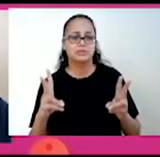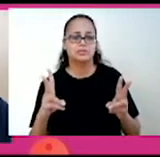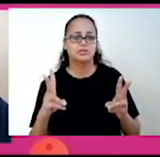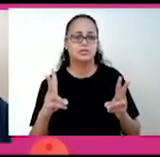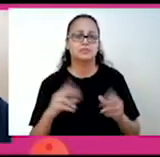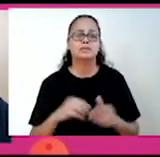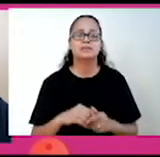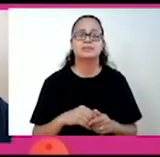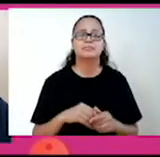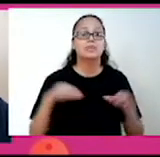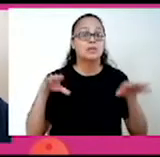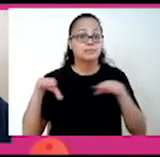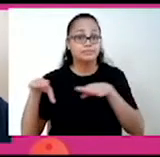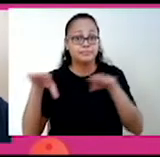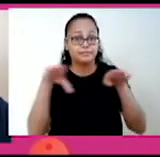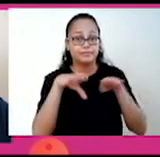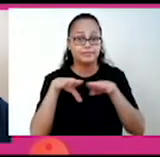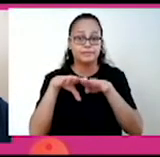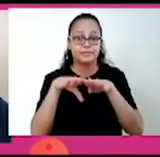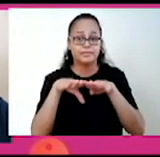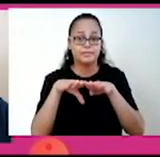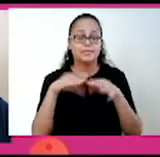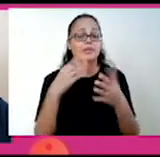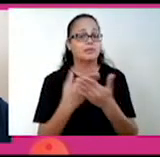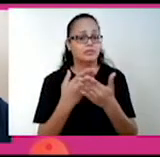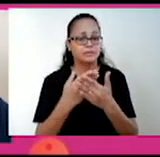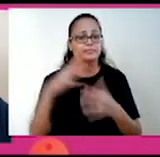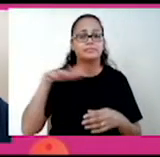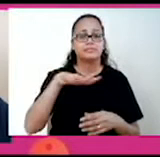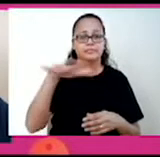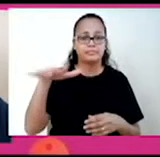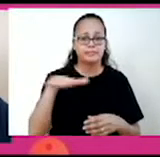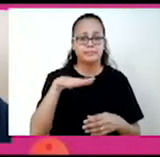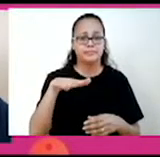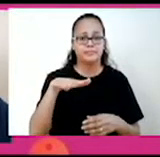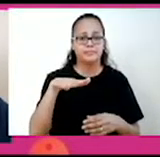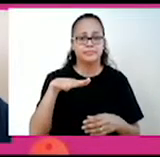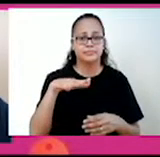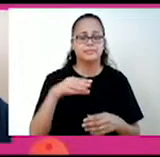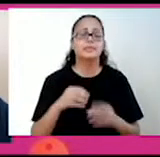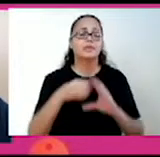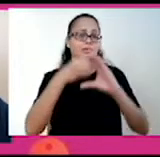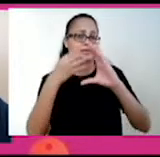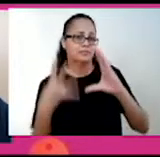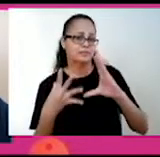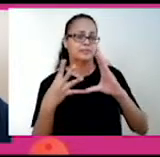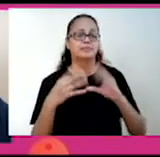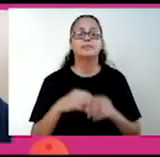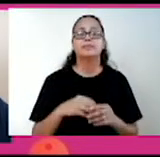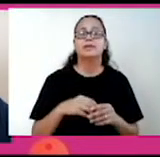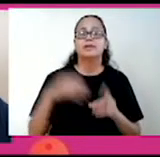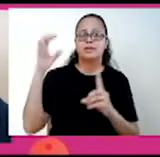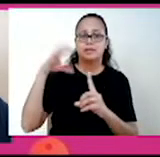de estarem na mesma latitude, né? A gente estudou sobre os fatores climáticos, né? A latitude é um dos fatores climáticos que influencia, né? Então, quanto